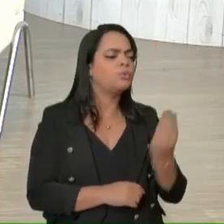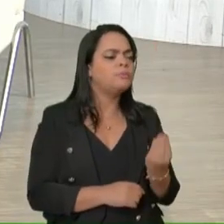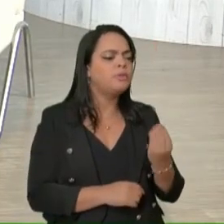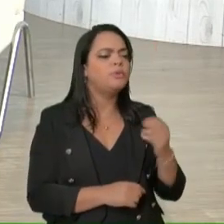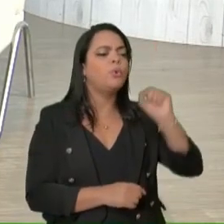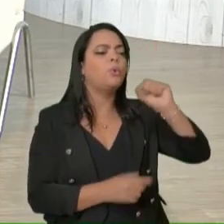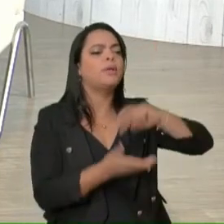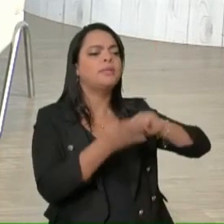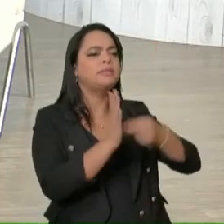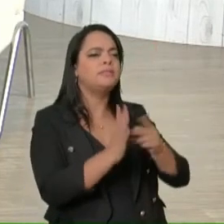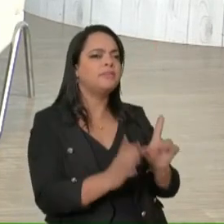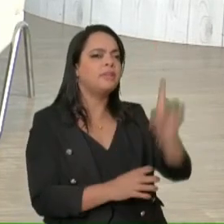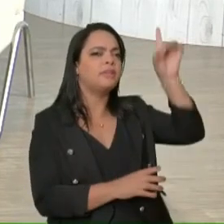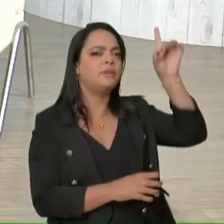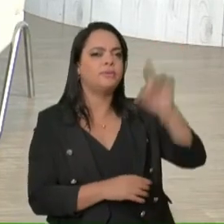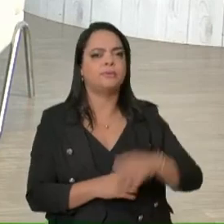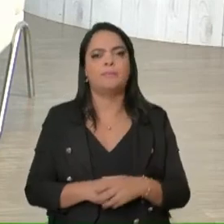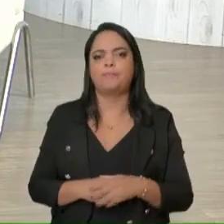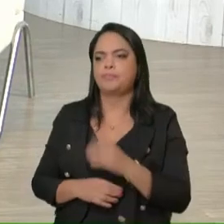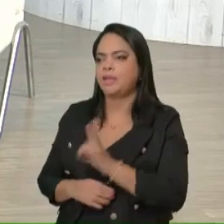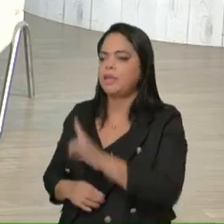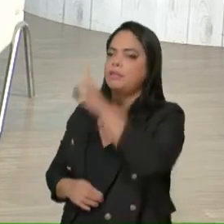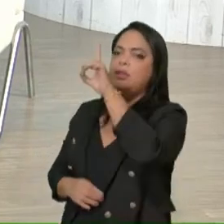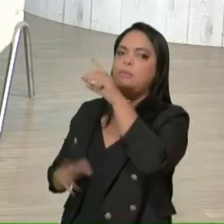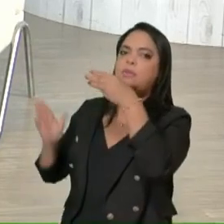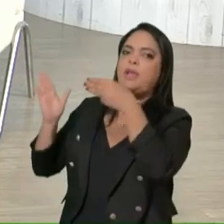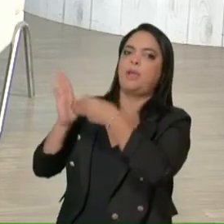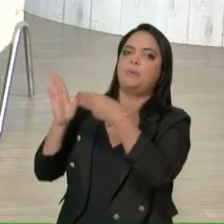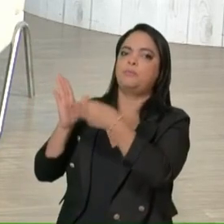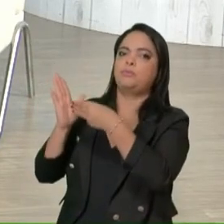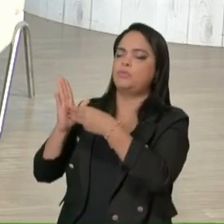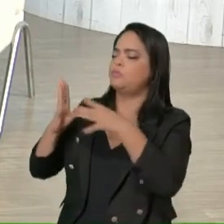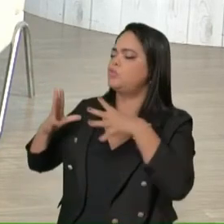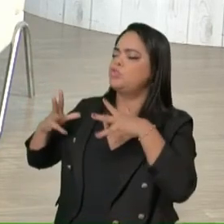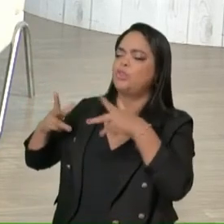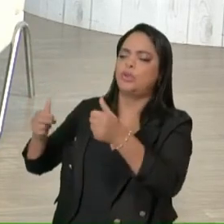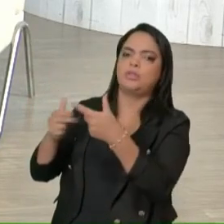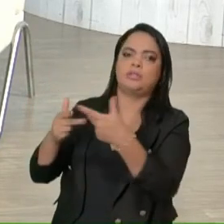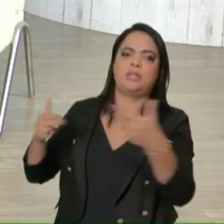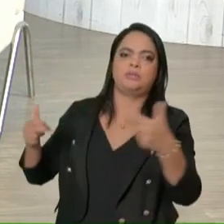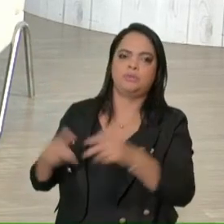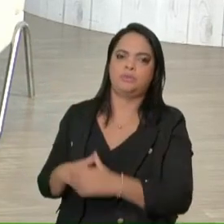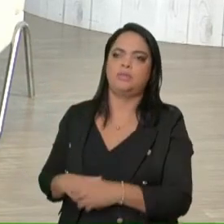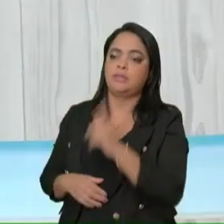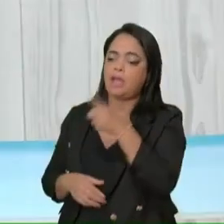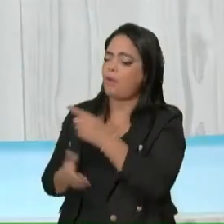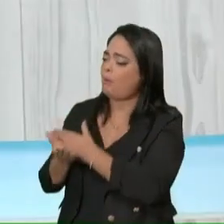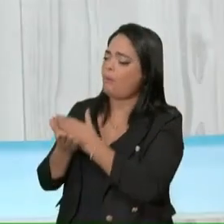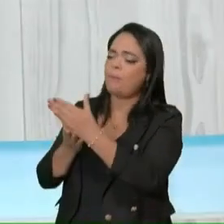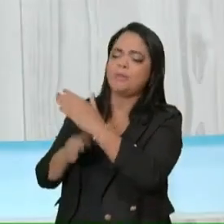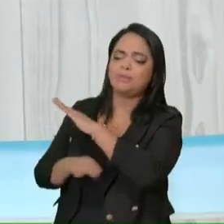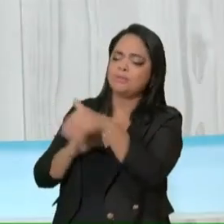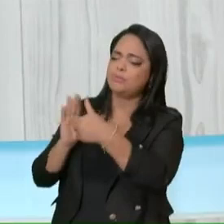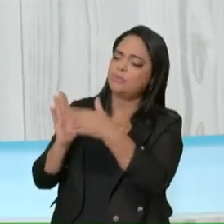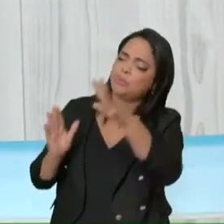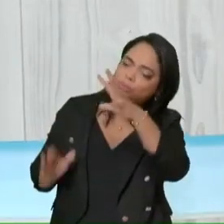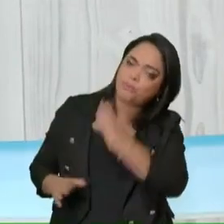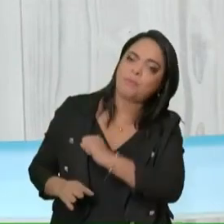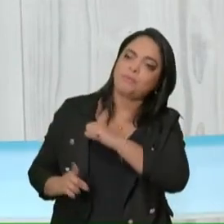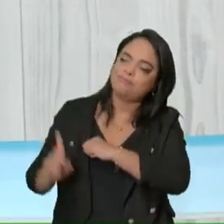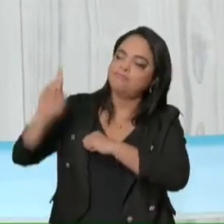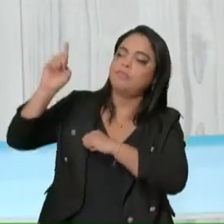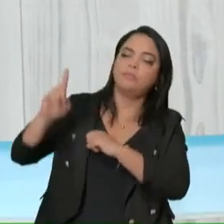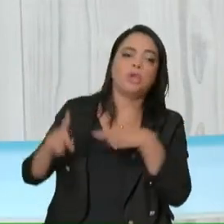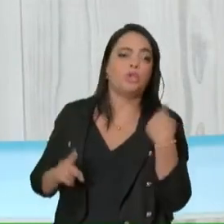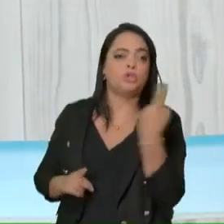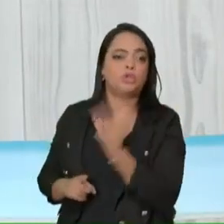quem é Deus? Deus é a causa primeira de todas as coisas, a fonte primária de todo o amor. Então, nós